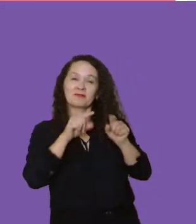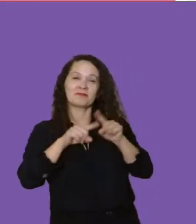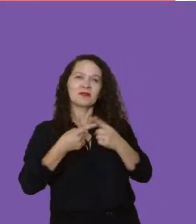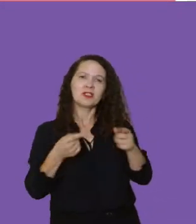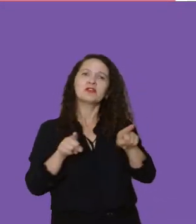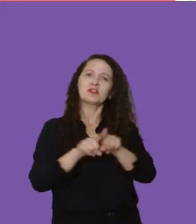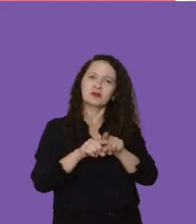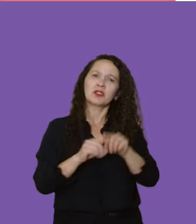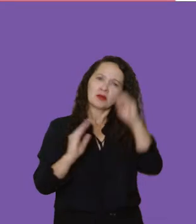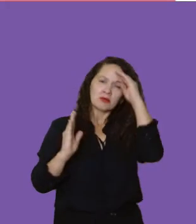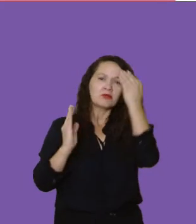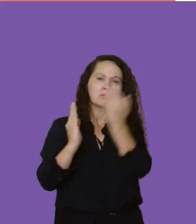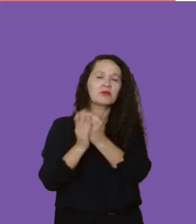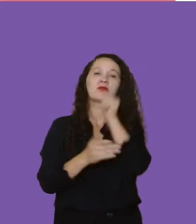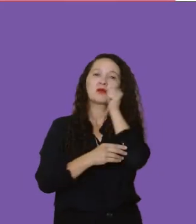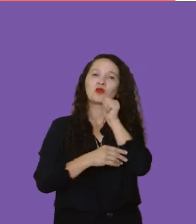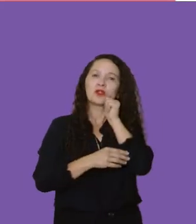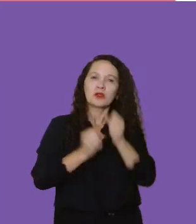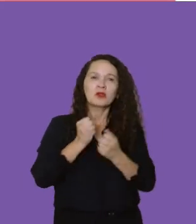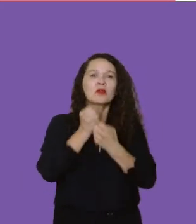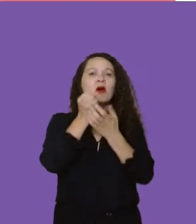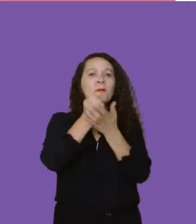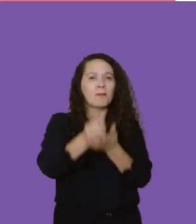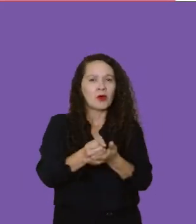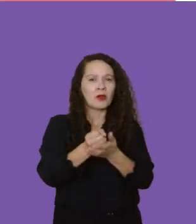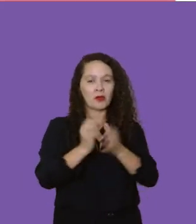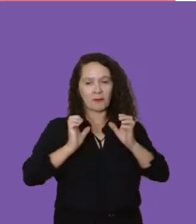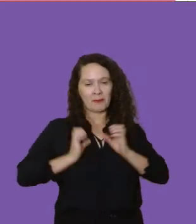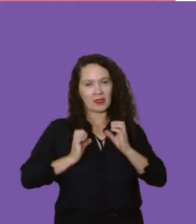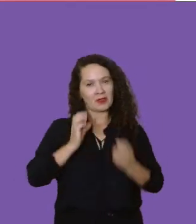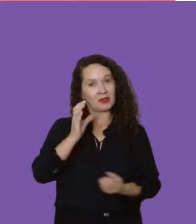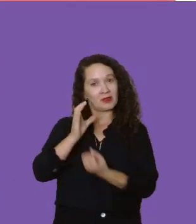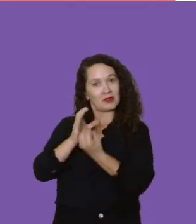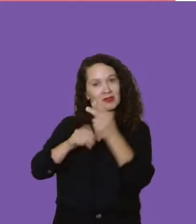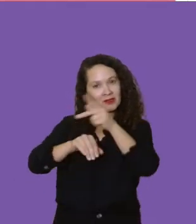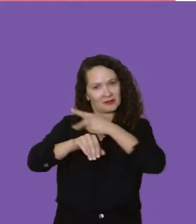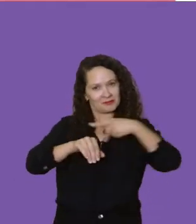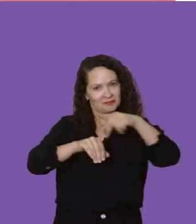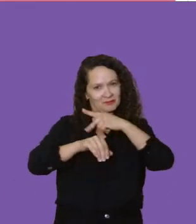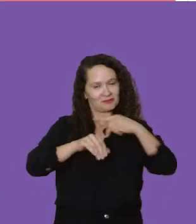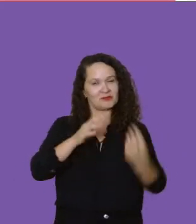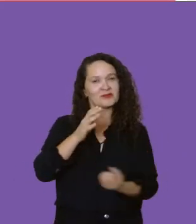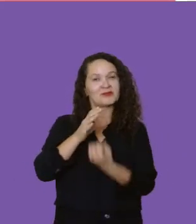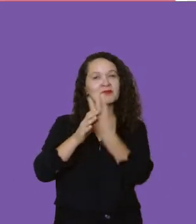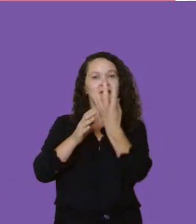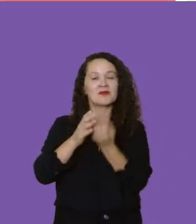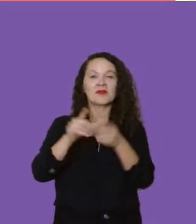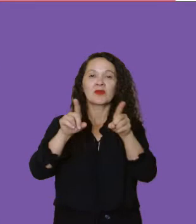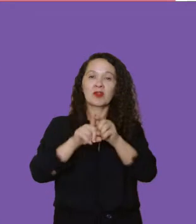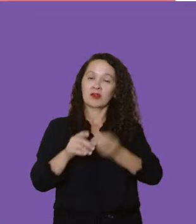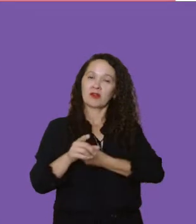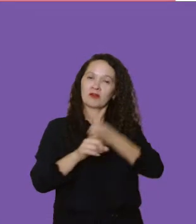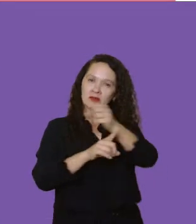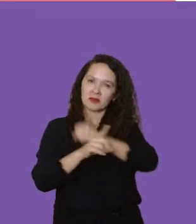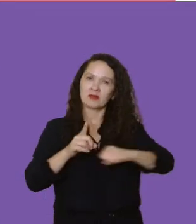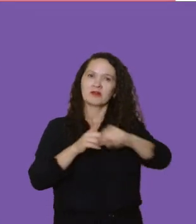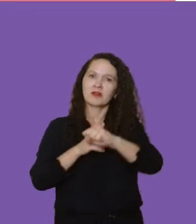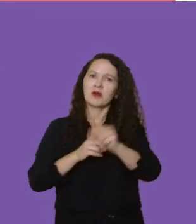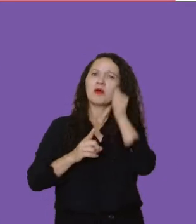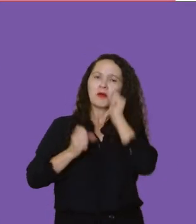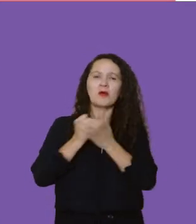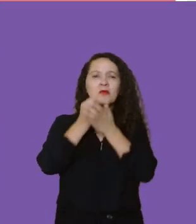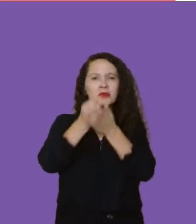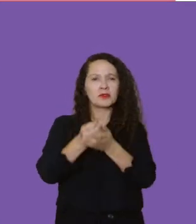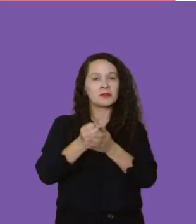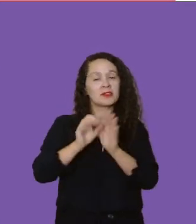lado é um reconhecimento de que as mulheres contribuem para a riqueza gerada no país, para a produção e reprodução da vida social. No